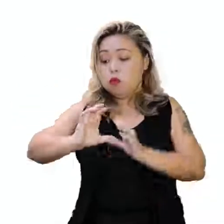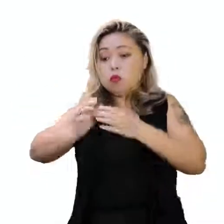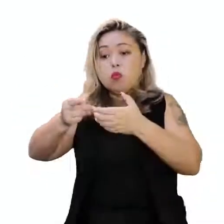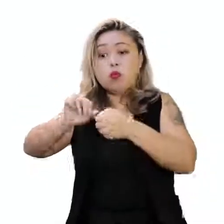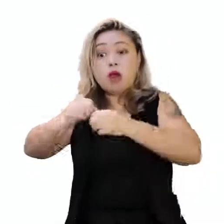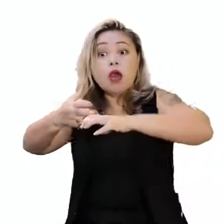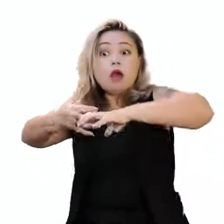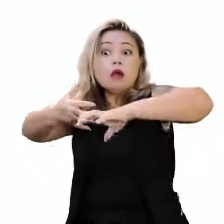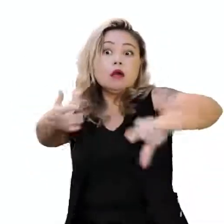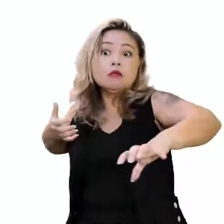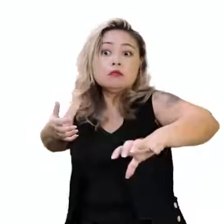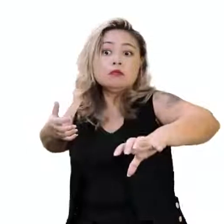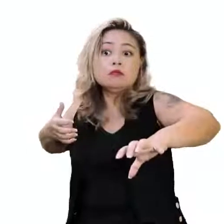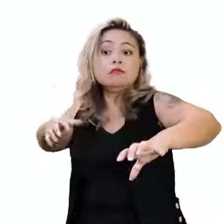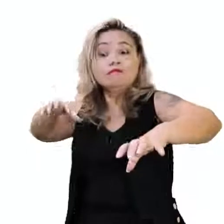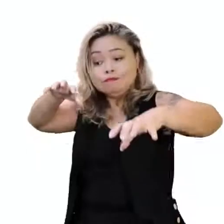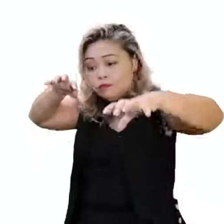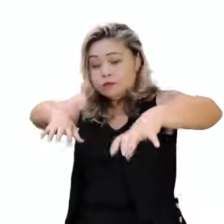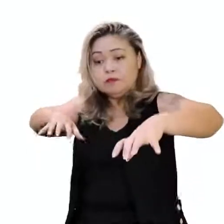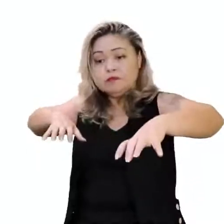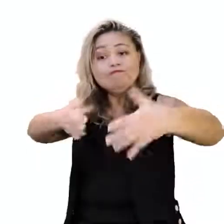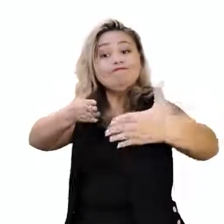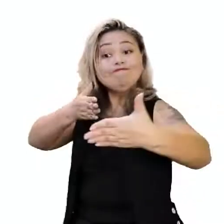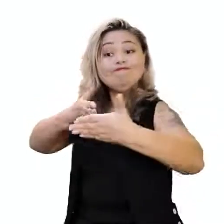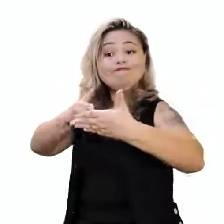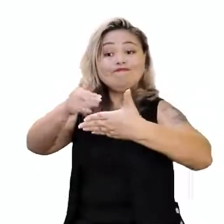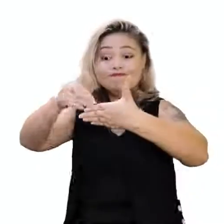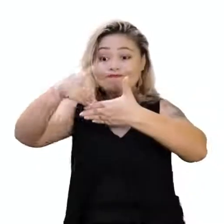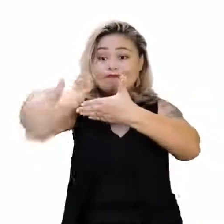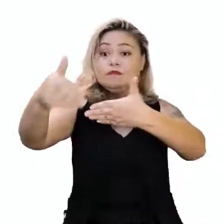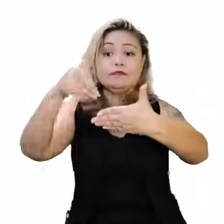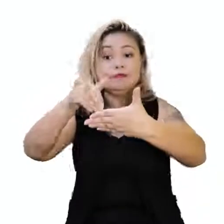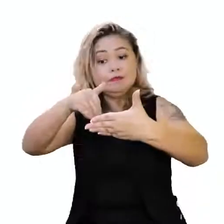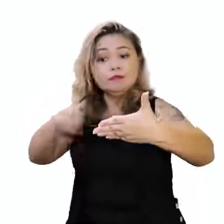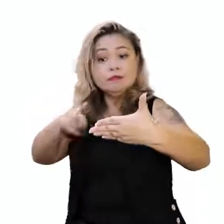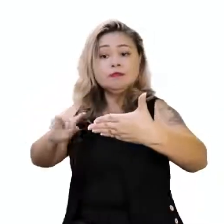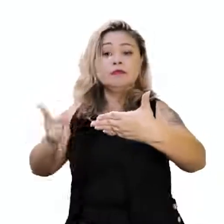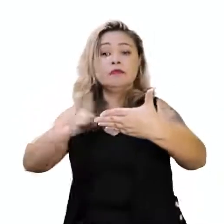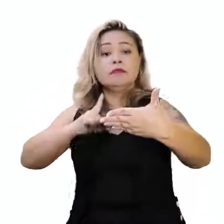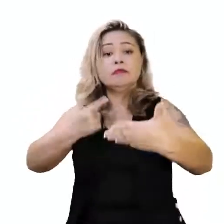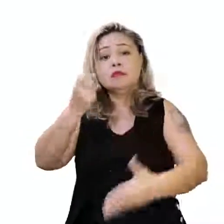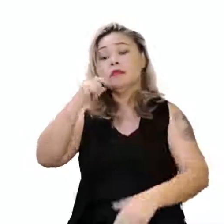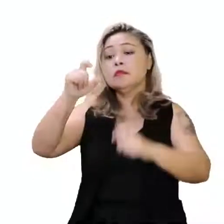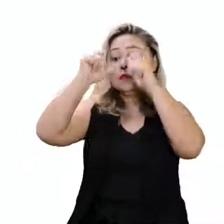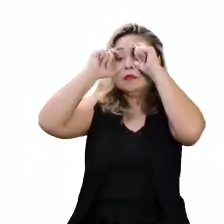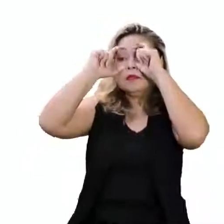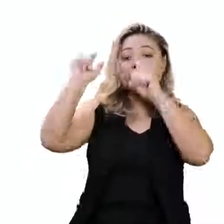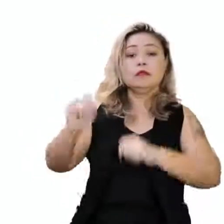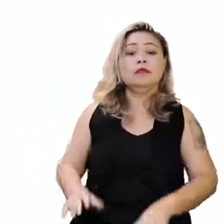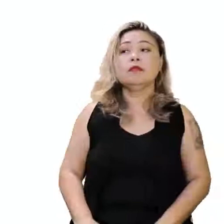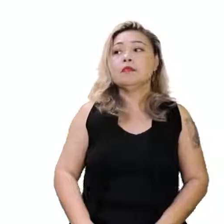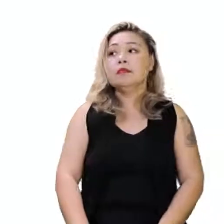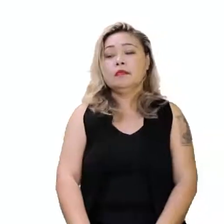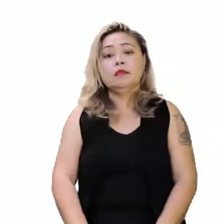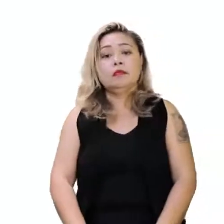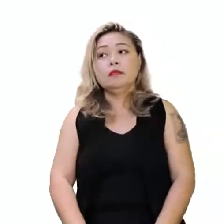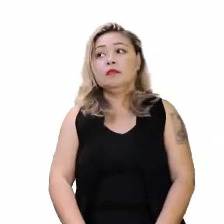espécies a se separarem fisicamente. Então, há barreiras reais. Aí aqui a gente tem 2 corujinhas, né?